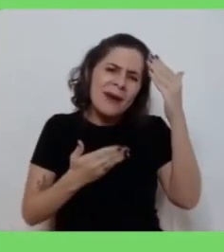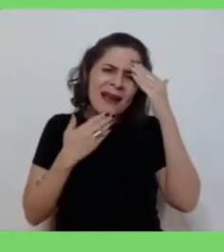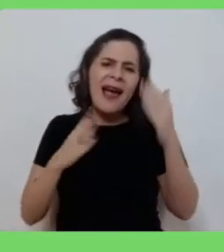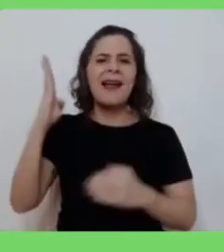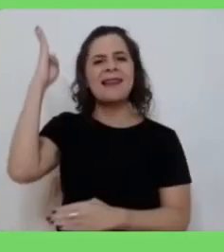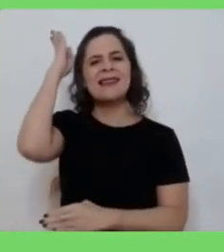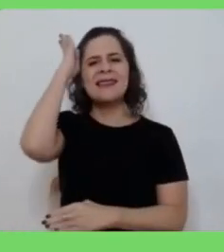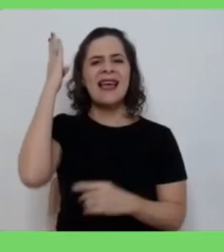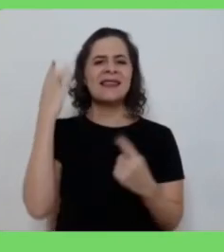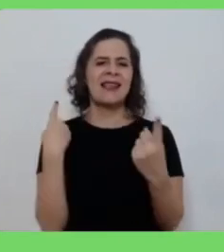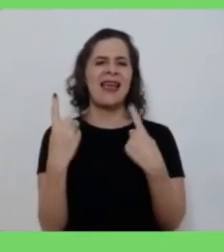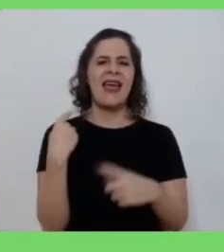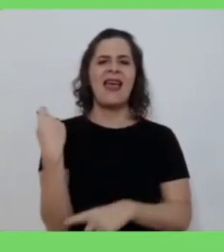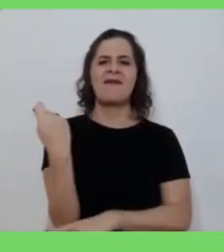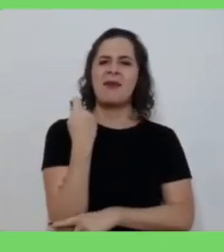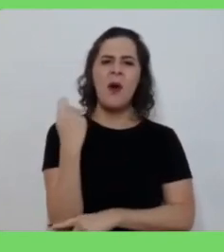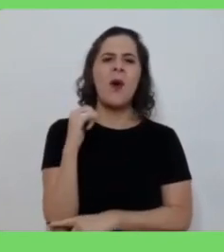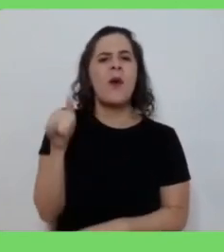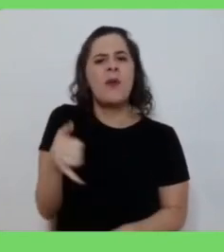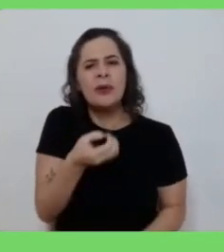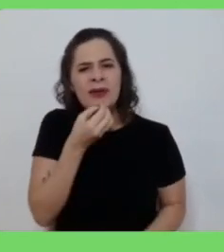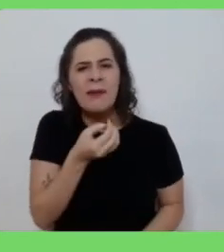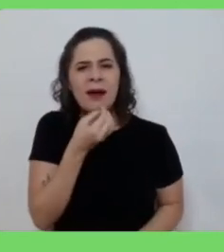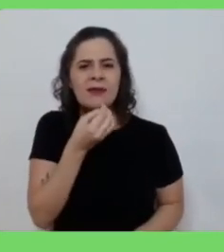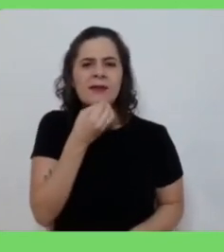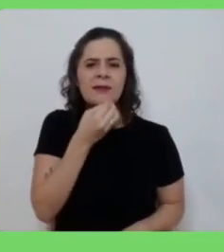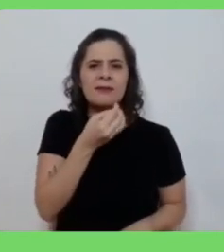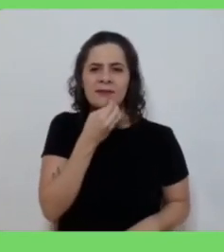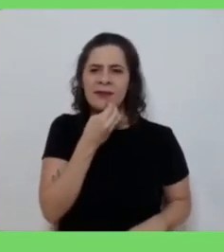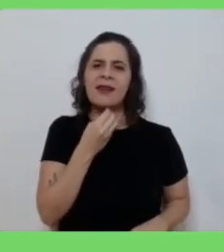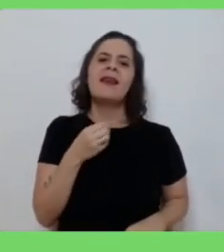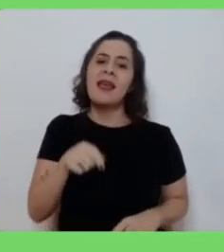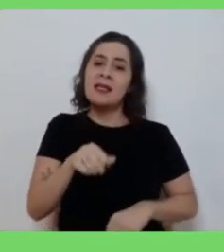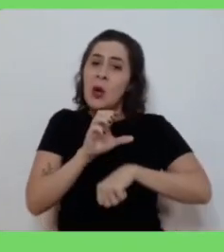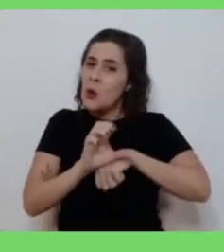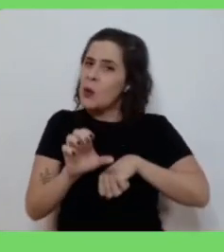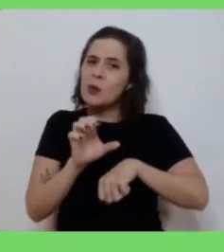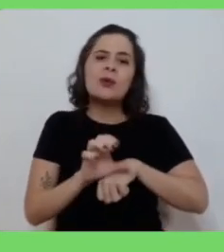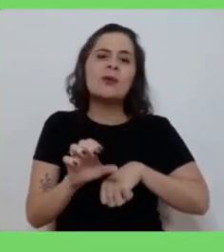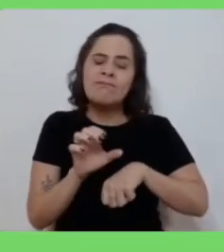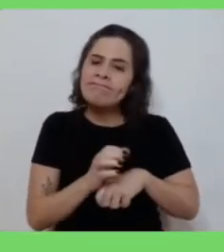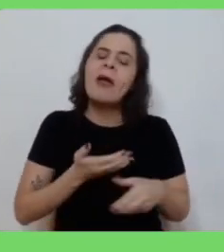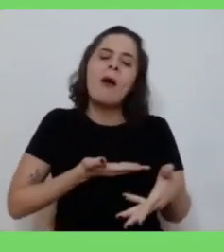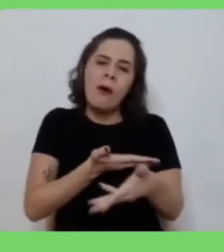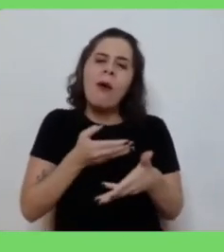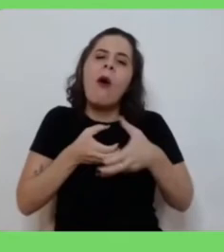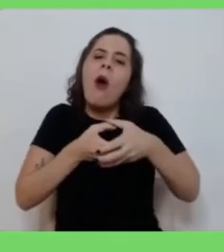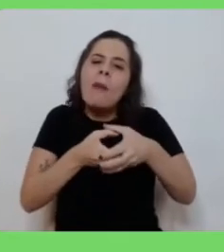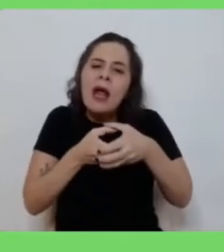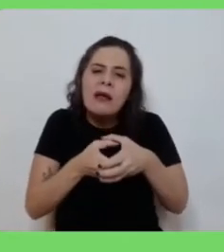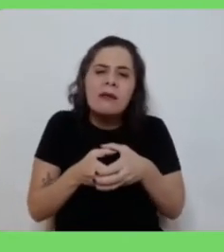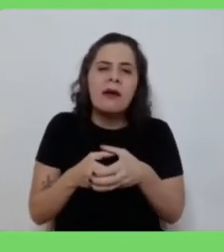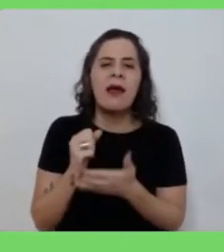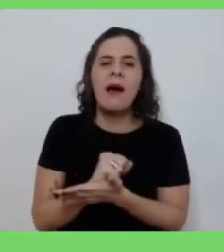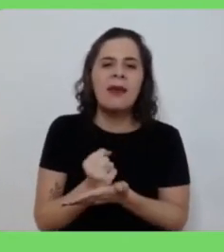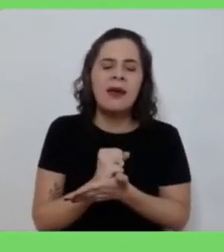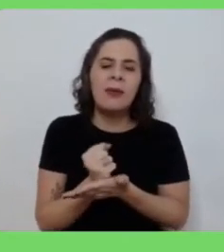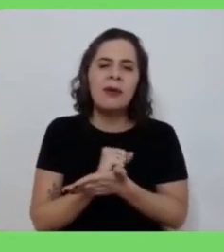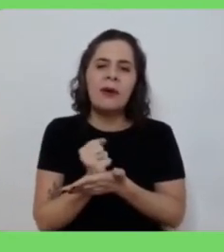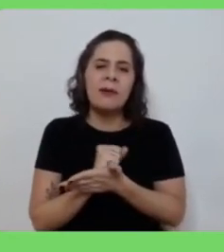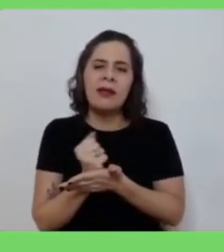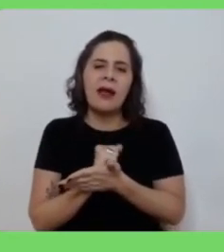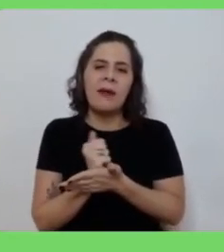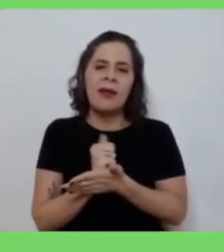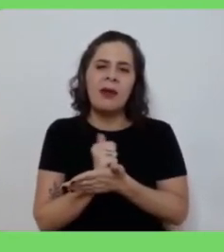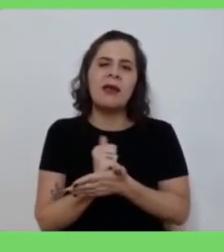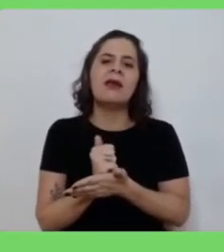Avenida Paulista pela oportunidade a gente vai fazer esse curso aqui de cooperativismo mesmo e as perspectivas do mercado